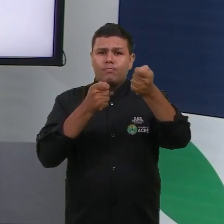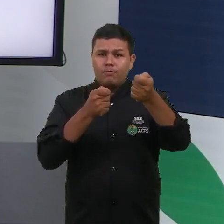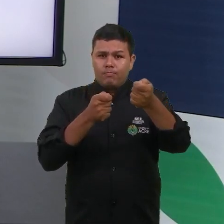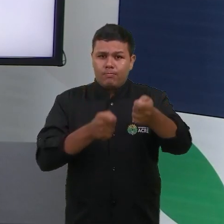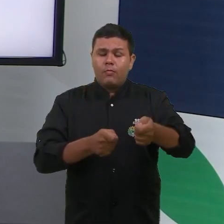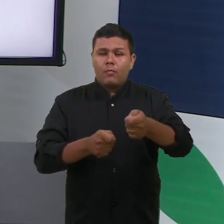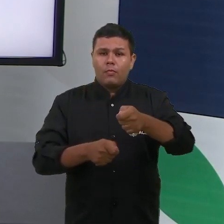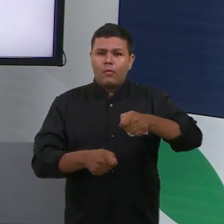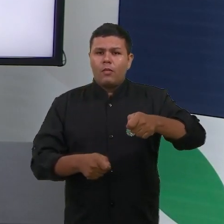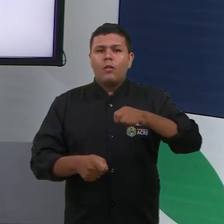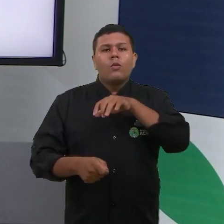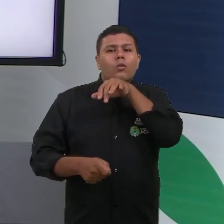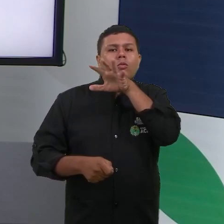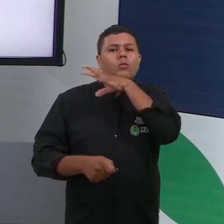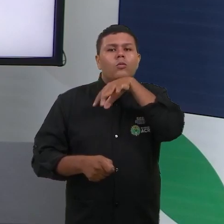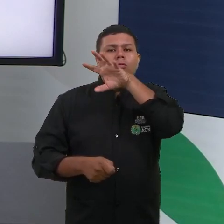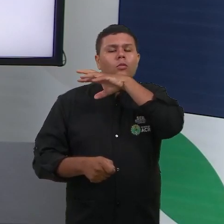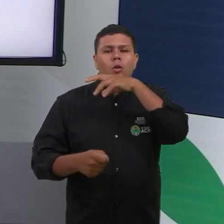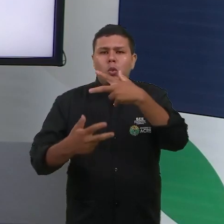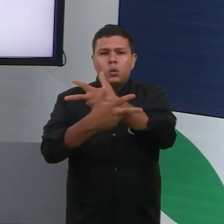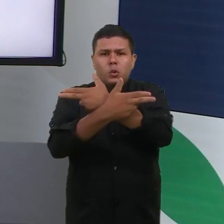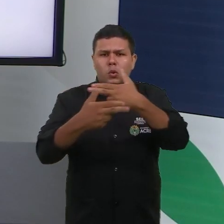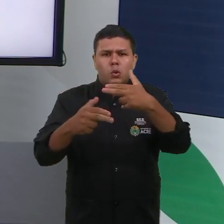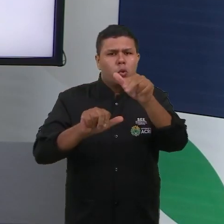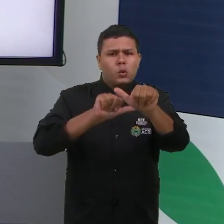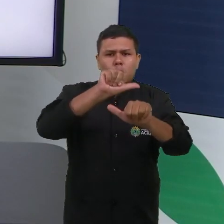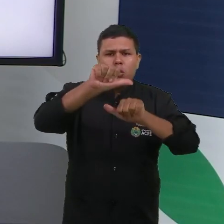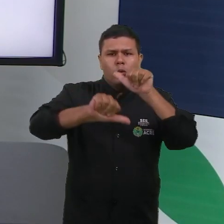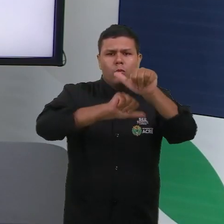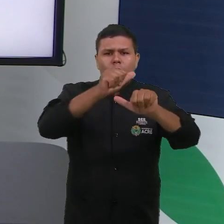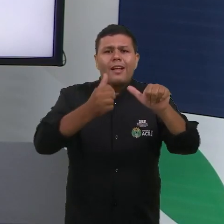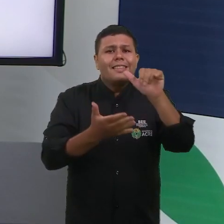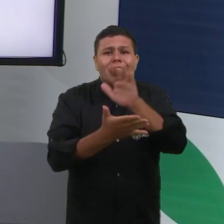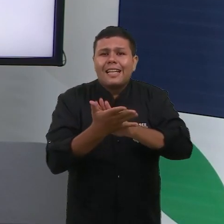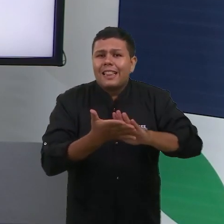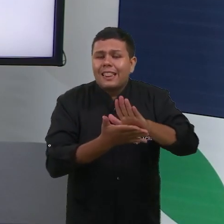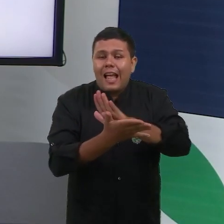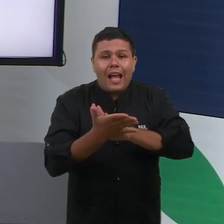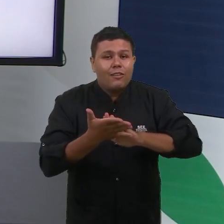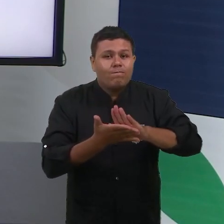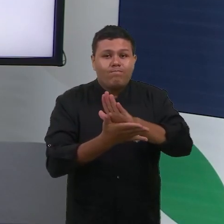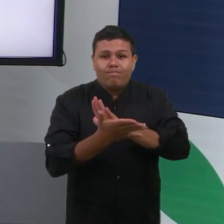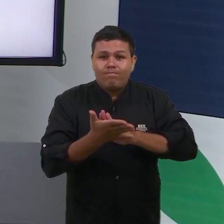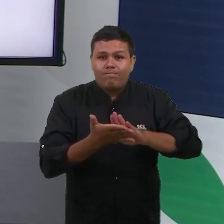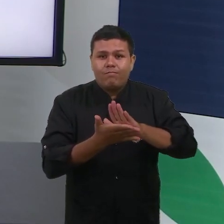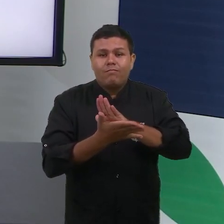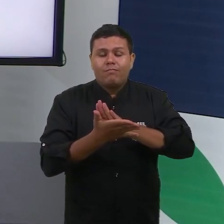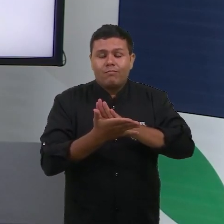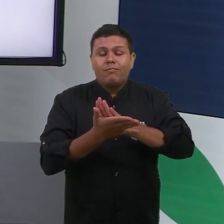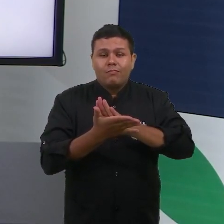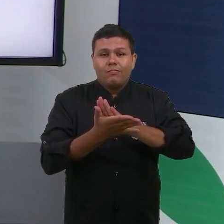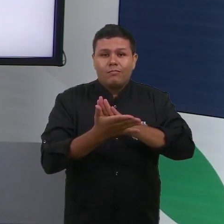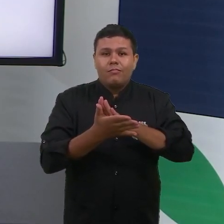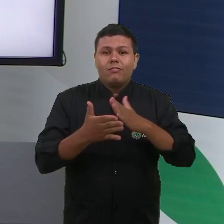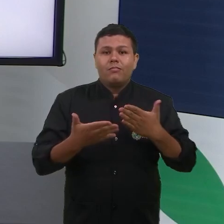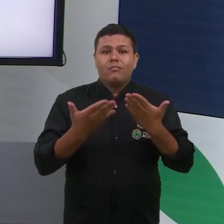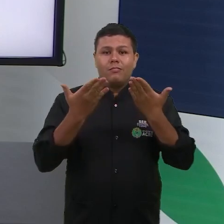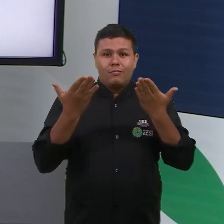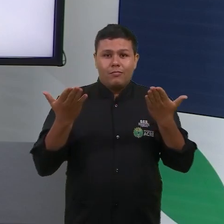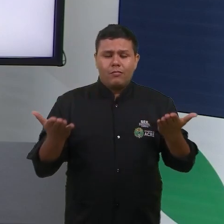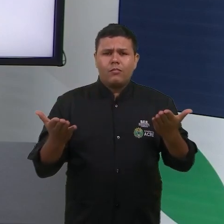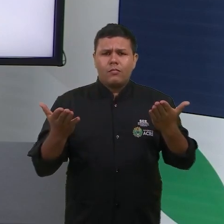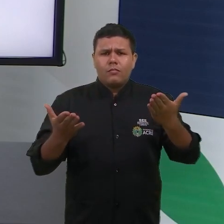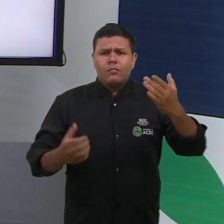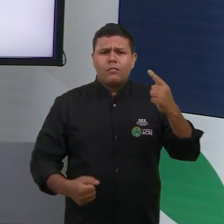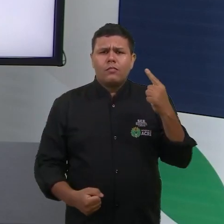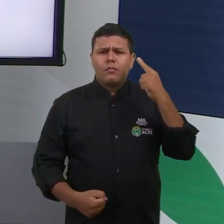as espécies eram imutáveis, elas eram fixas, né? Com isso, a gente vem com a